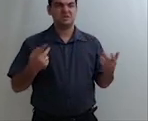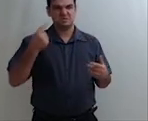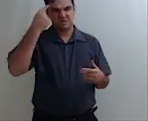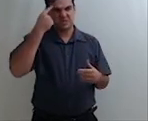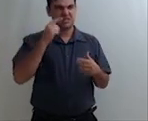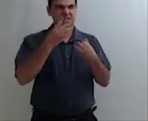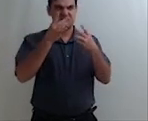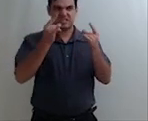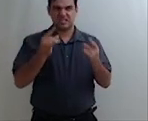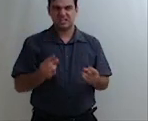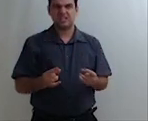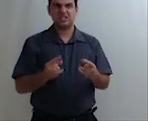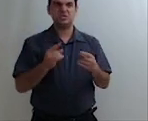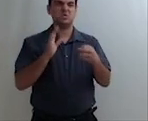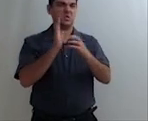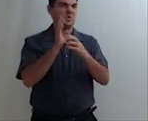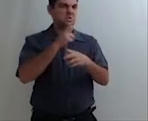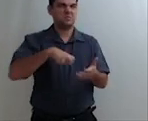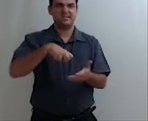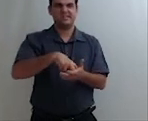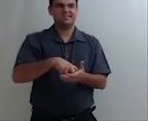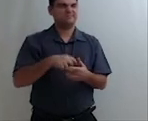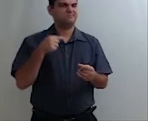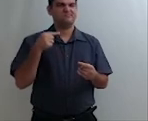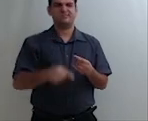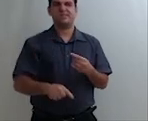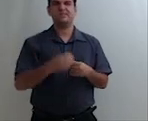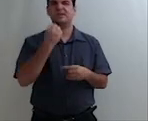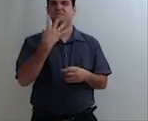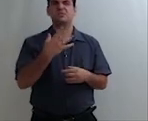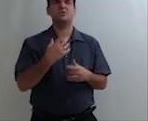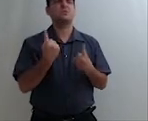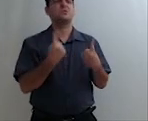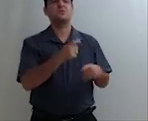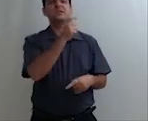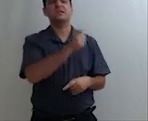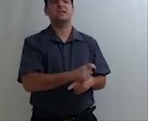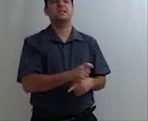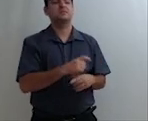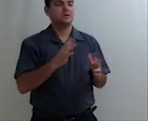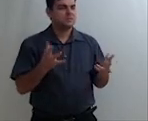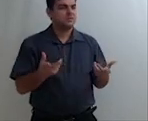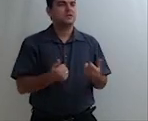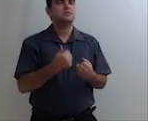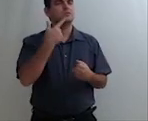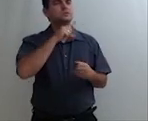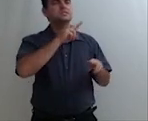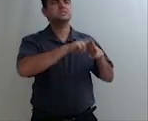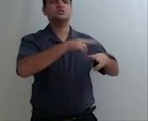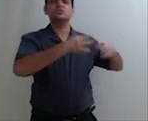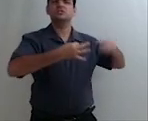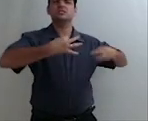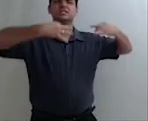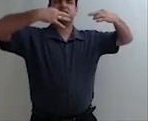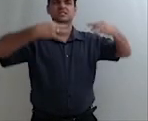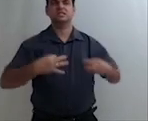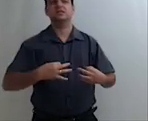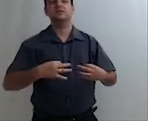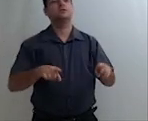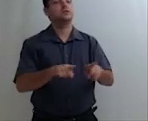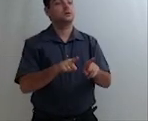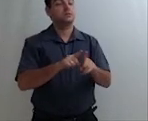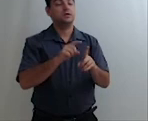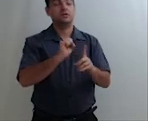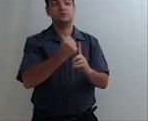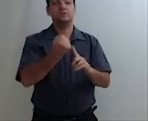código de processo penal não se mostram assim hábeis e suficientes a promover o restabelecimento